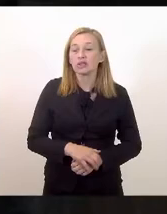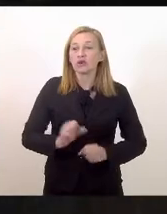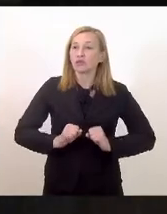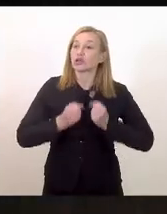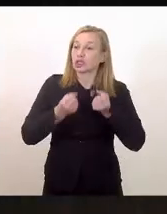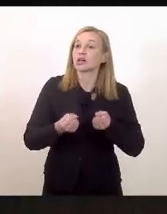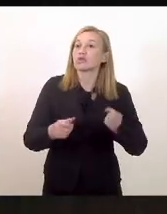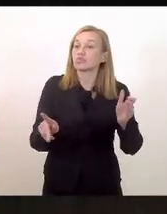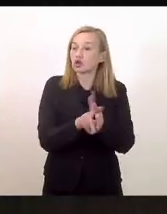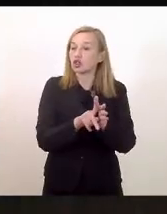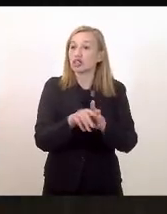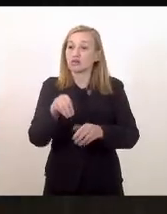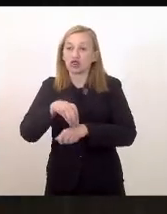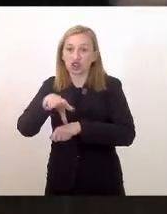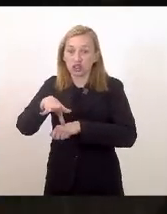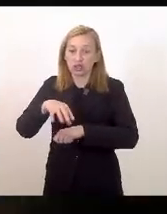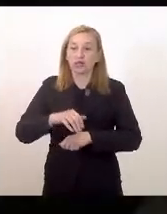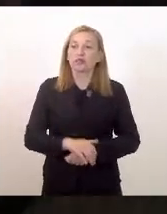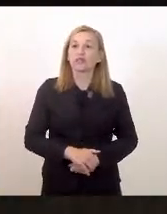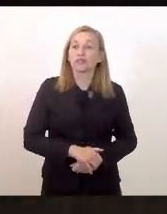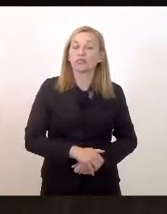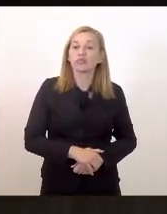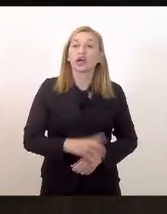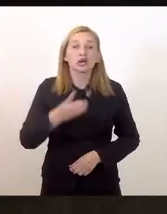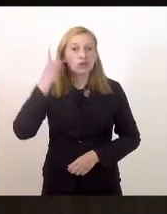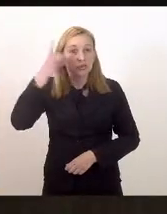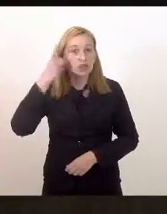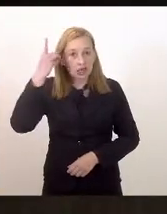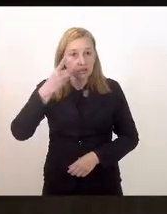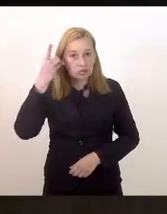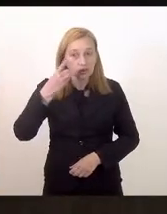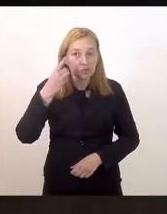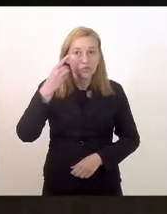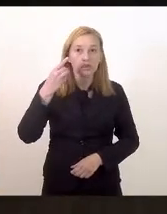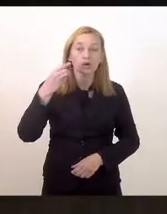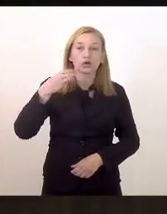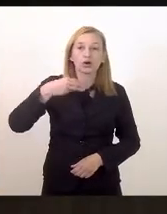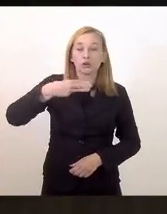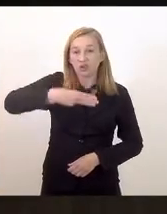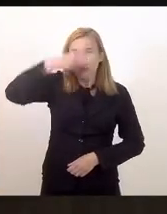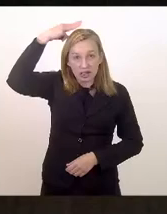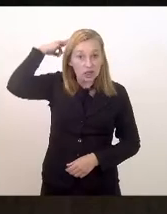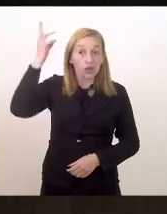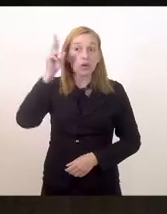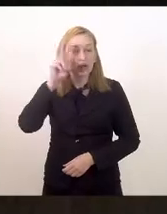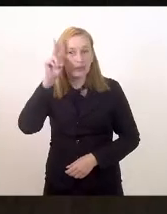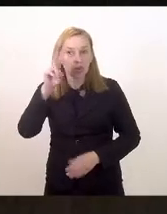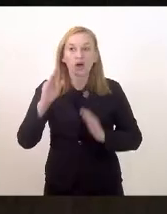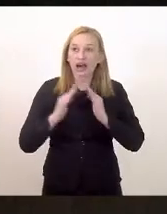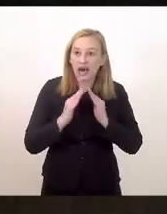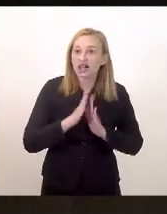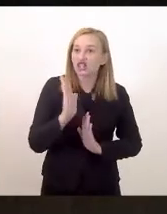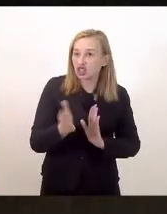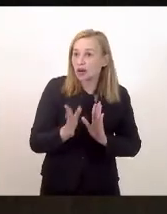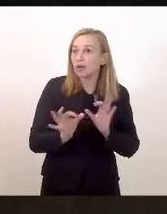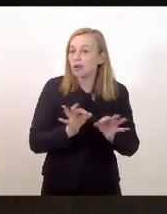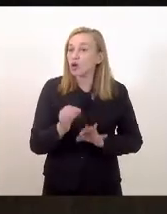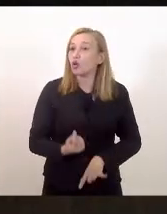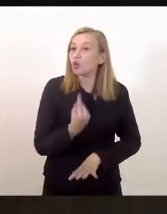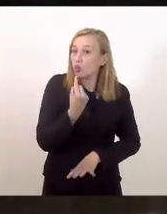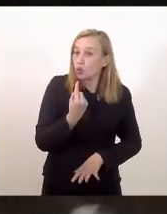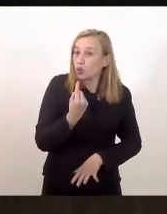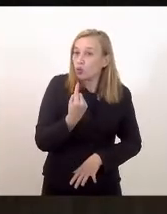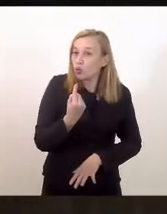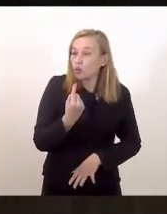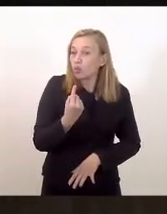esse projeto indicativo, e aqui o deputado Márcio Pacheco já lembrou que a casa já fez um, inclusive, sem